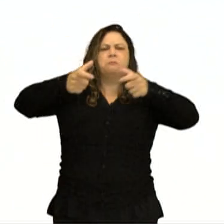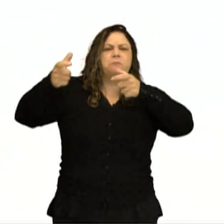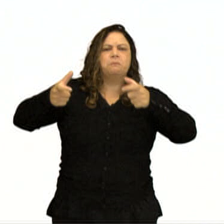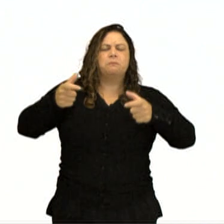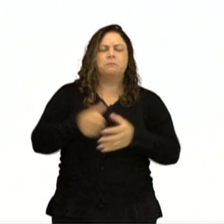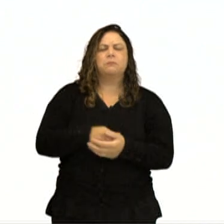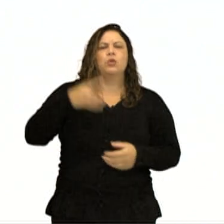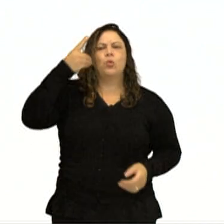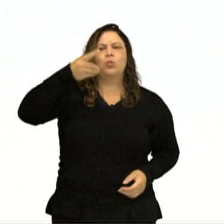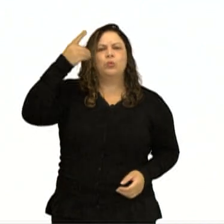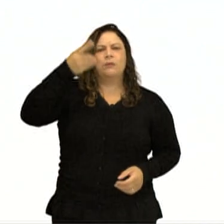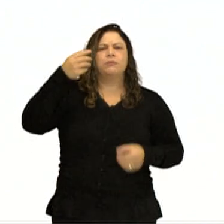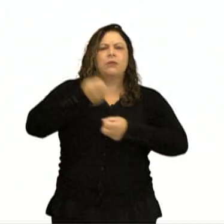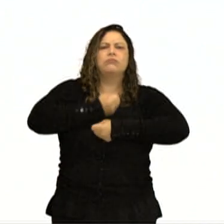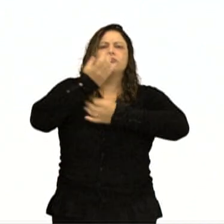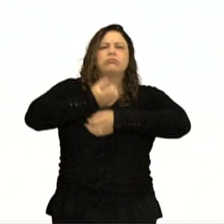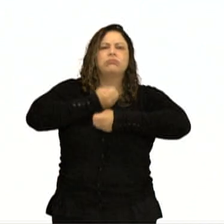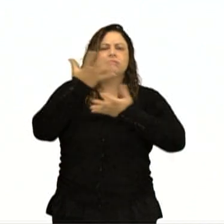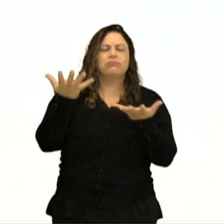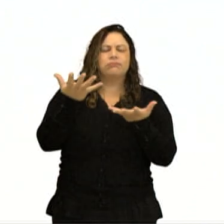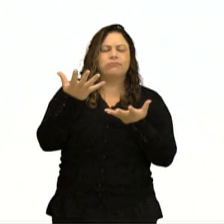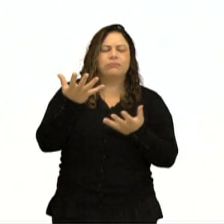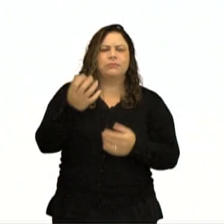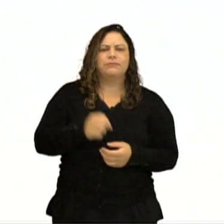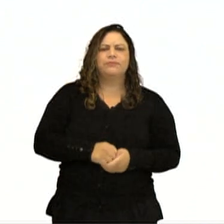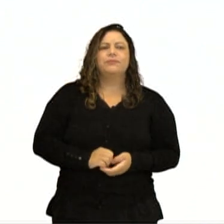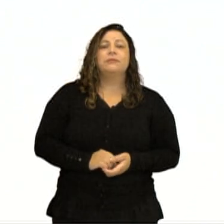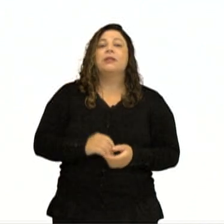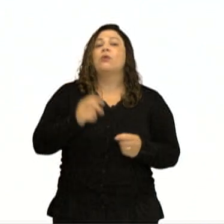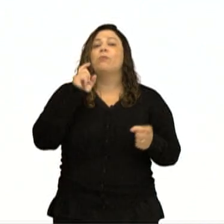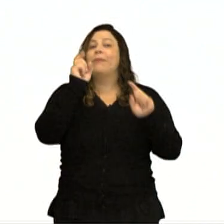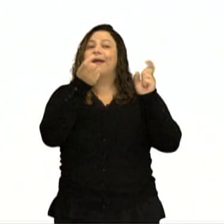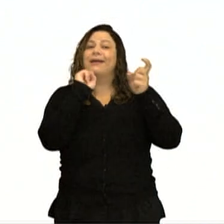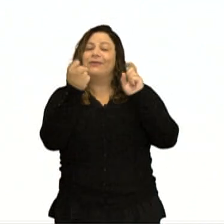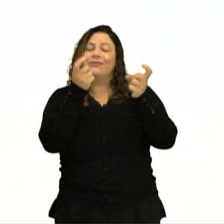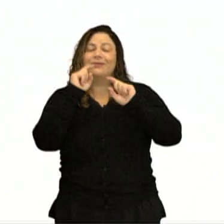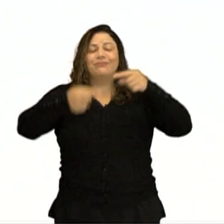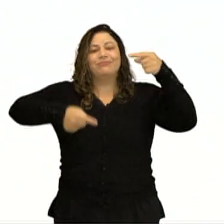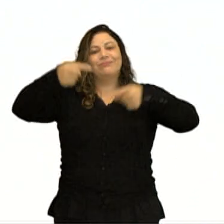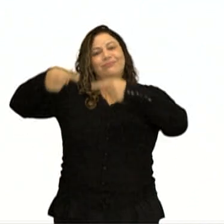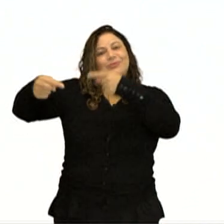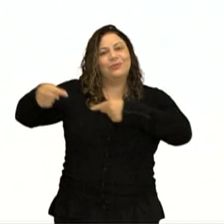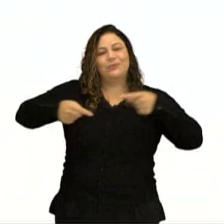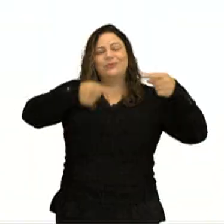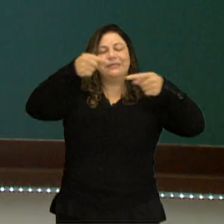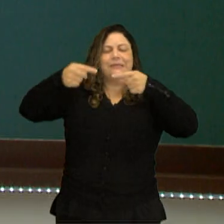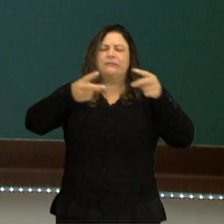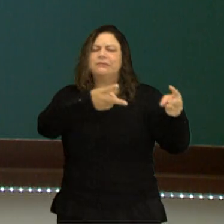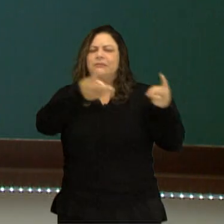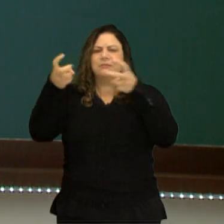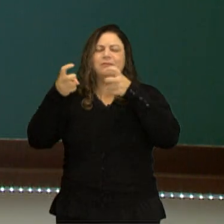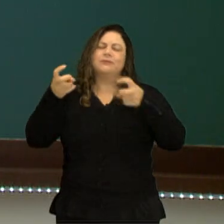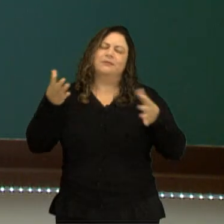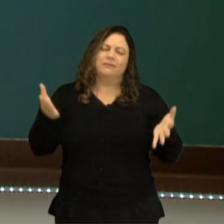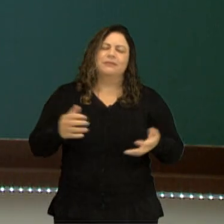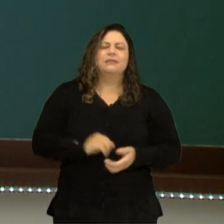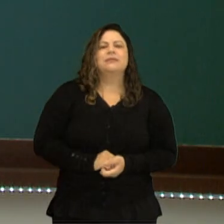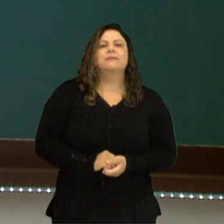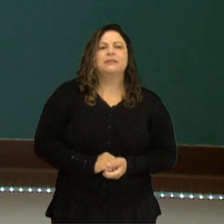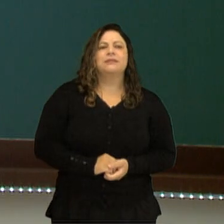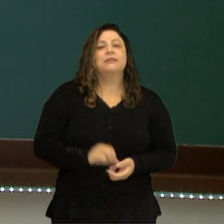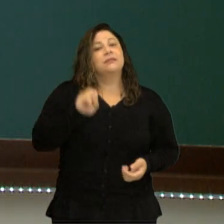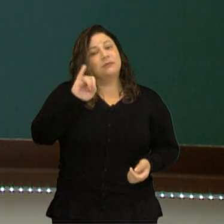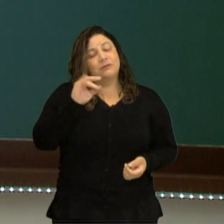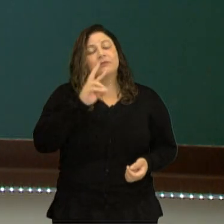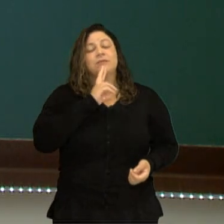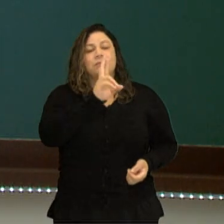deputado? Então, o discurso aconteceu em uma reunião entre políticos. Então, deu para perceber. Então, se você colocou uma